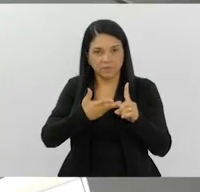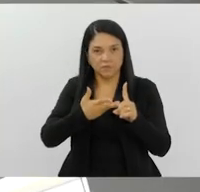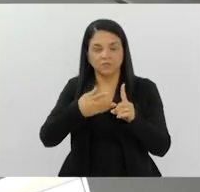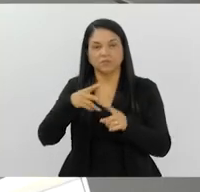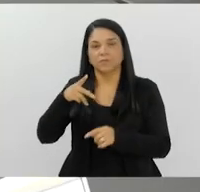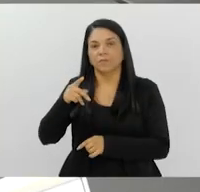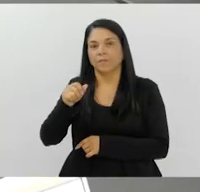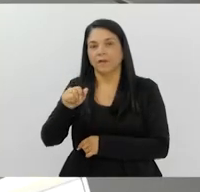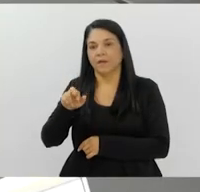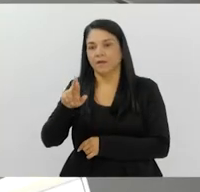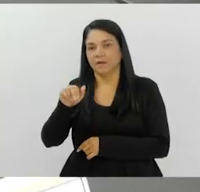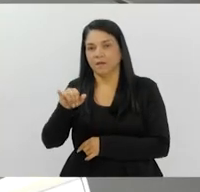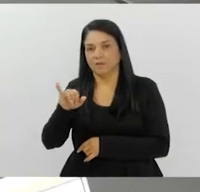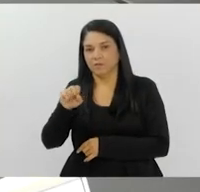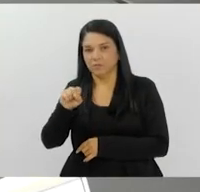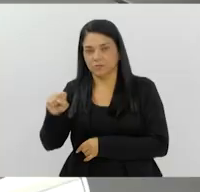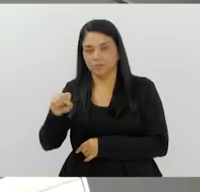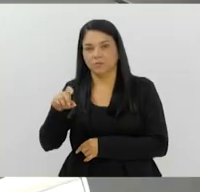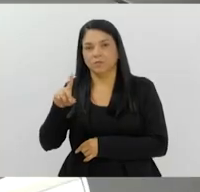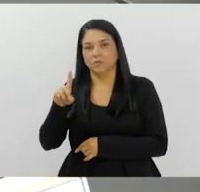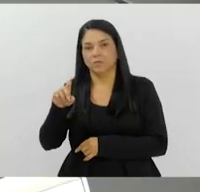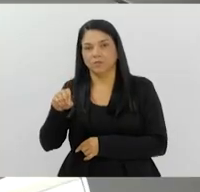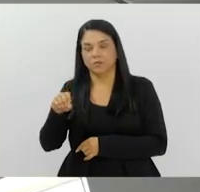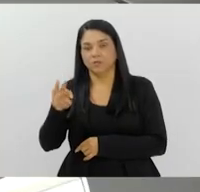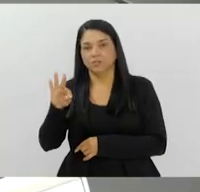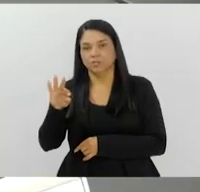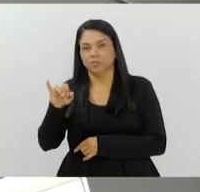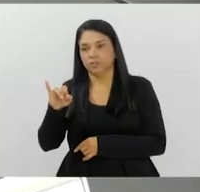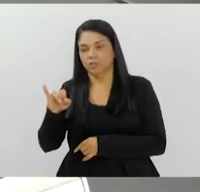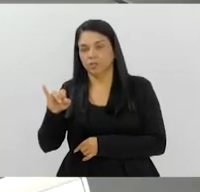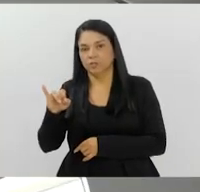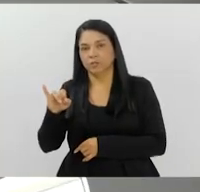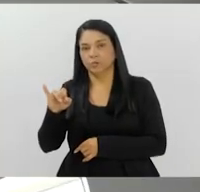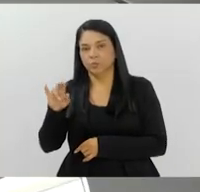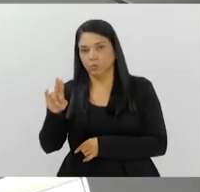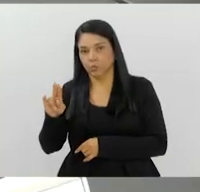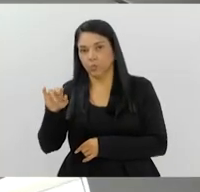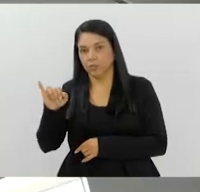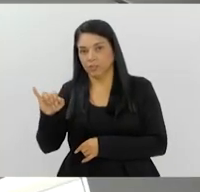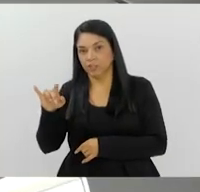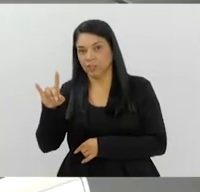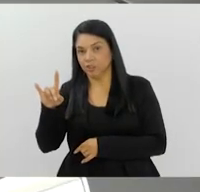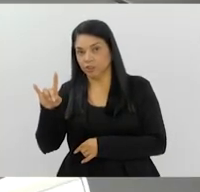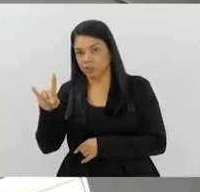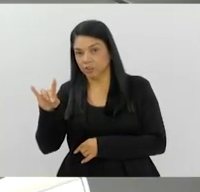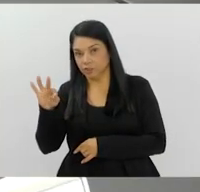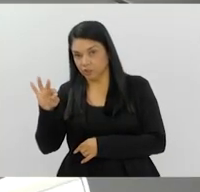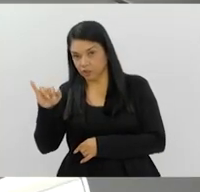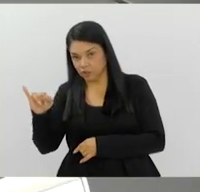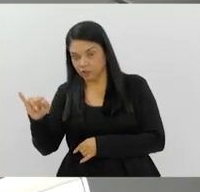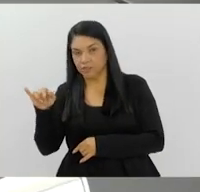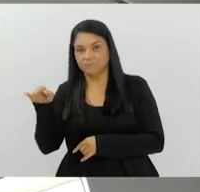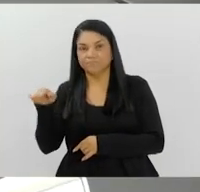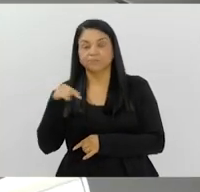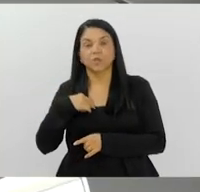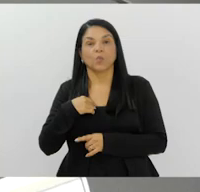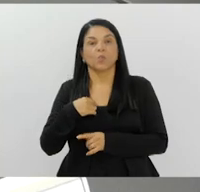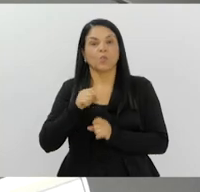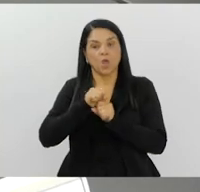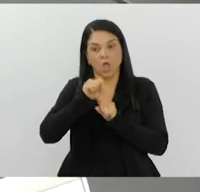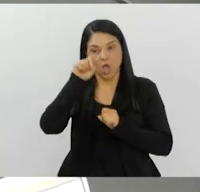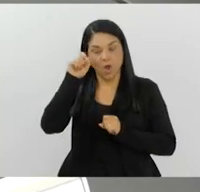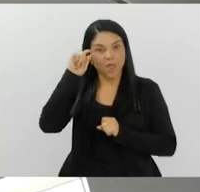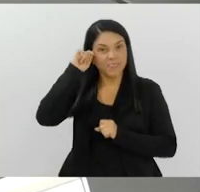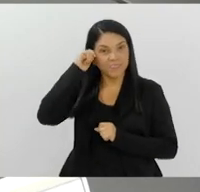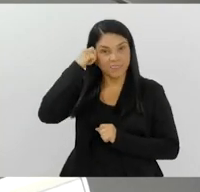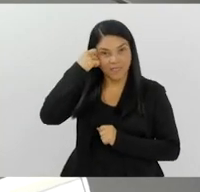dia 5 que é fruto disso de você trazer um herói negro que ainda hoje depois de 100 anos mais de